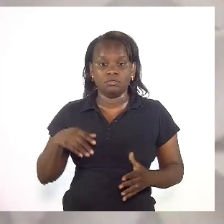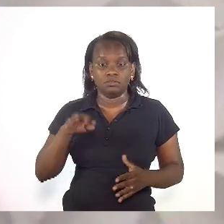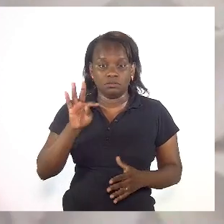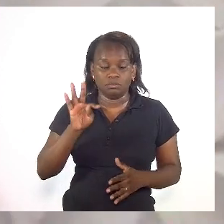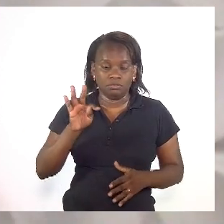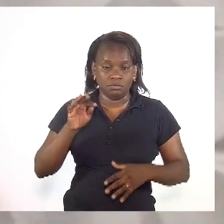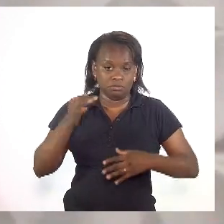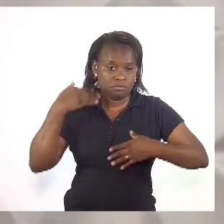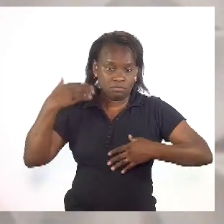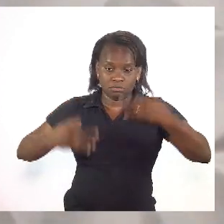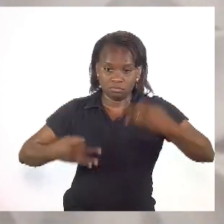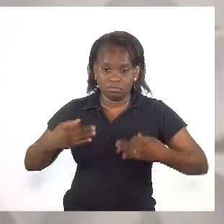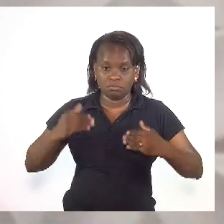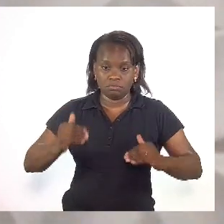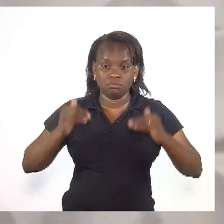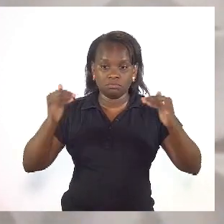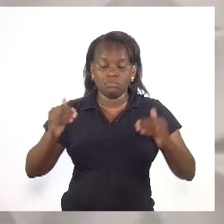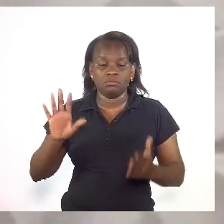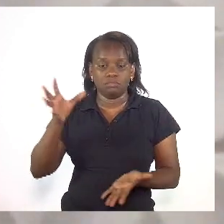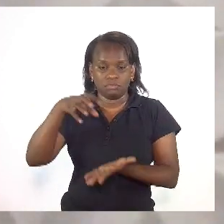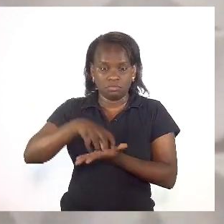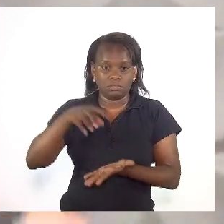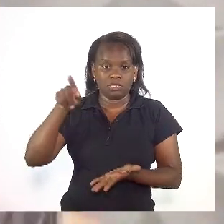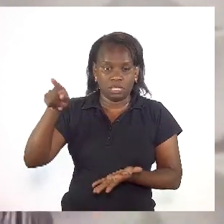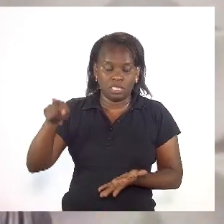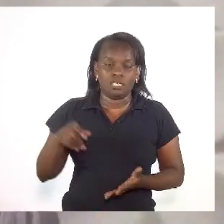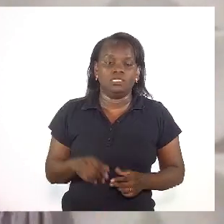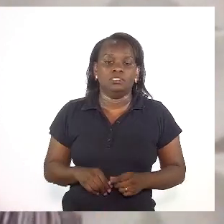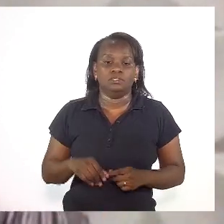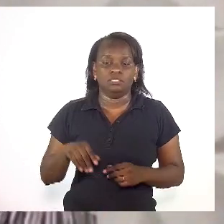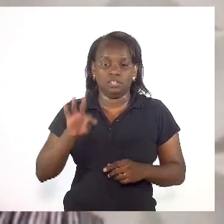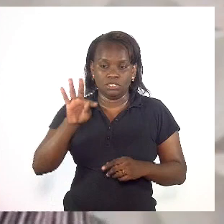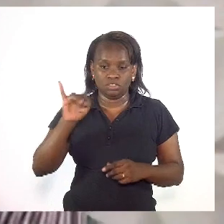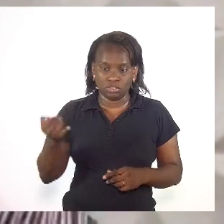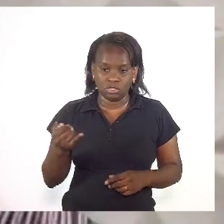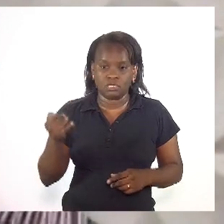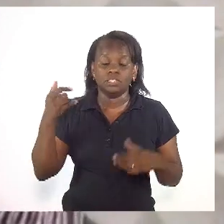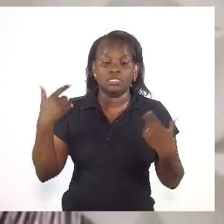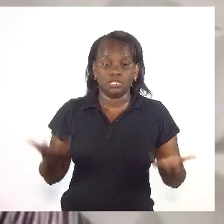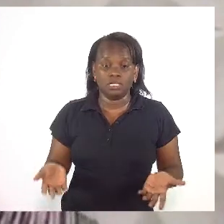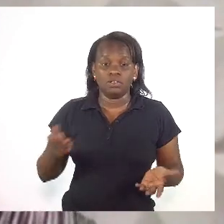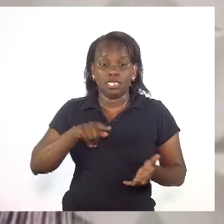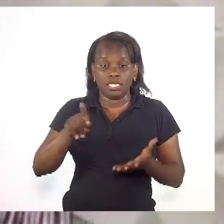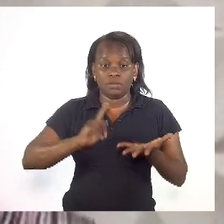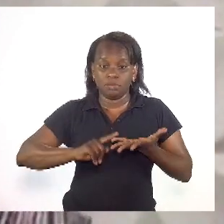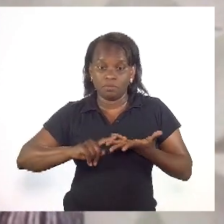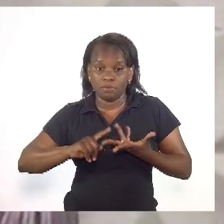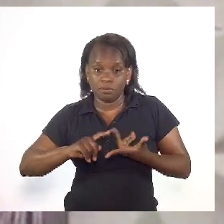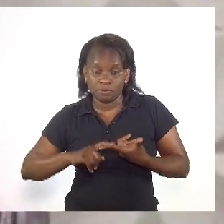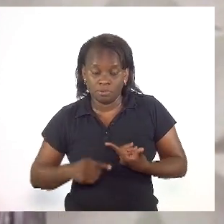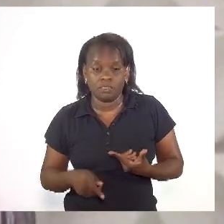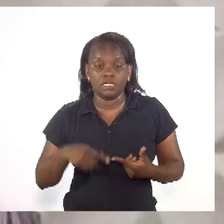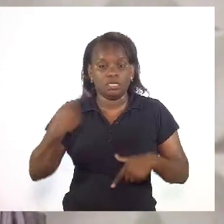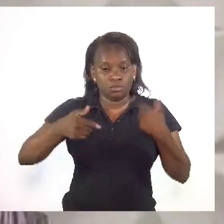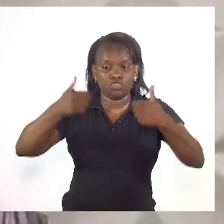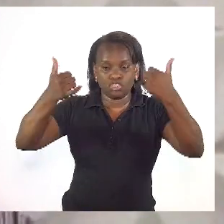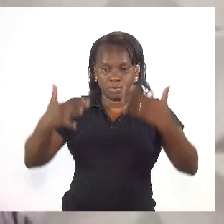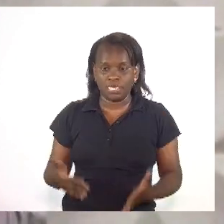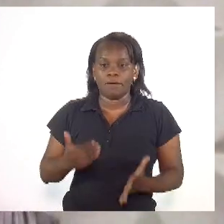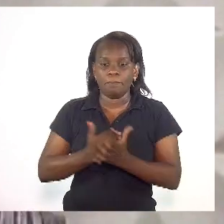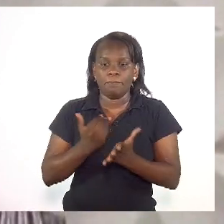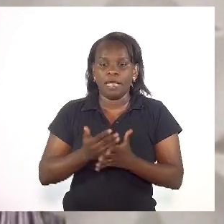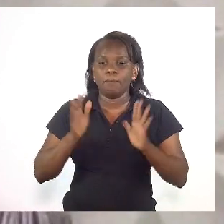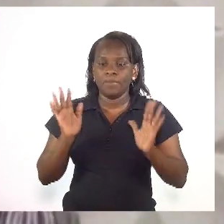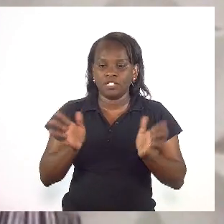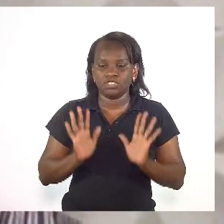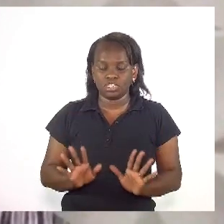Tribunal Misto, em sede no Tribunal de Justiça. Então, quanto a essas considerações, farei no momento oportuno, mas fiz